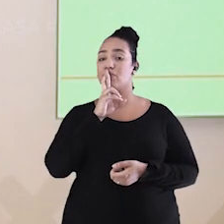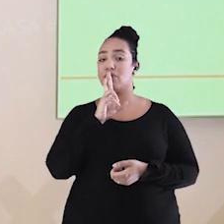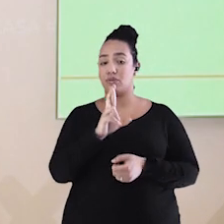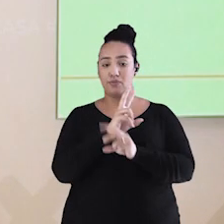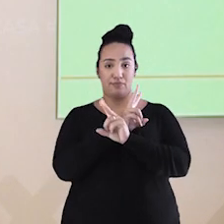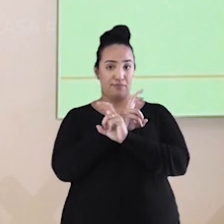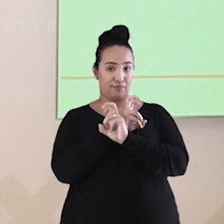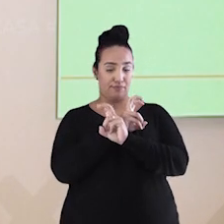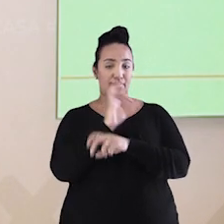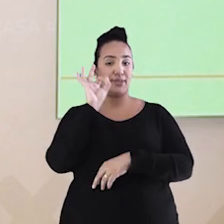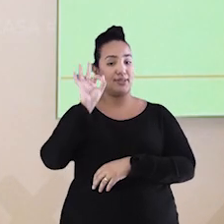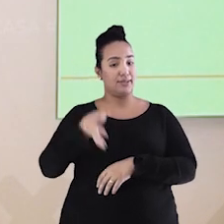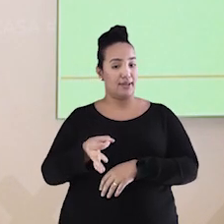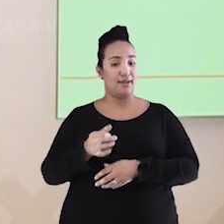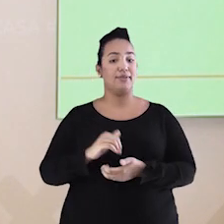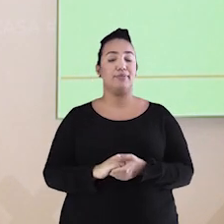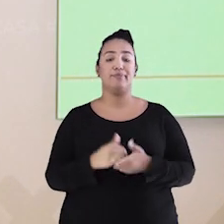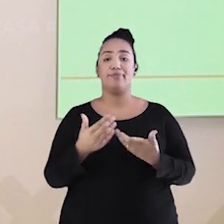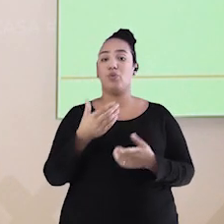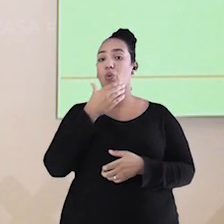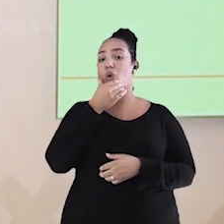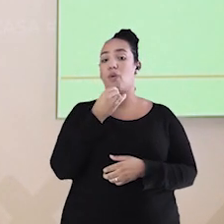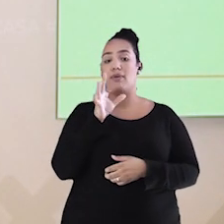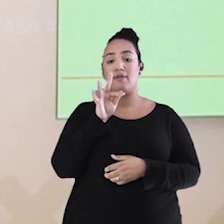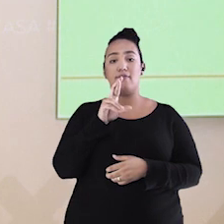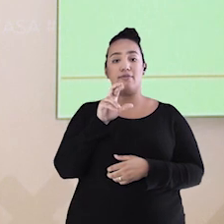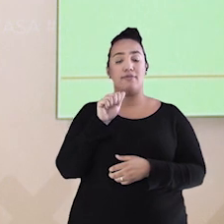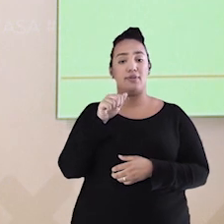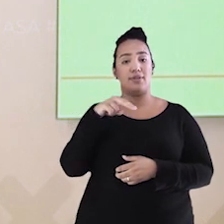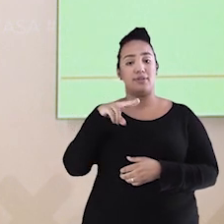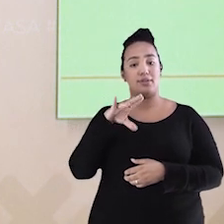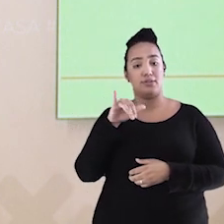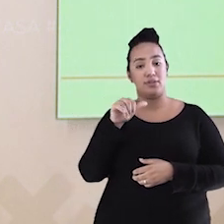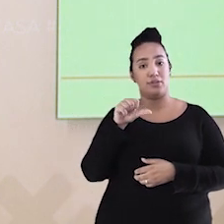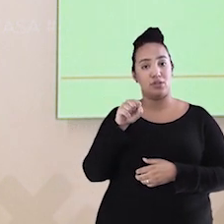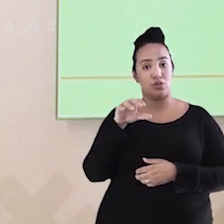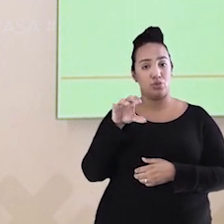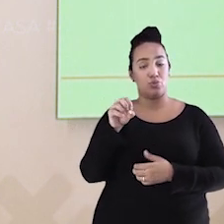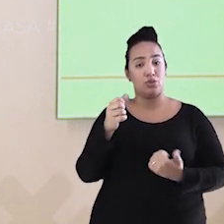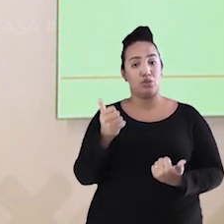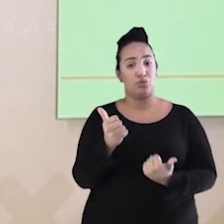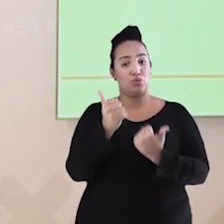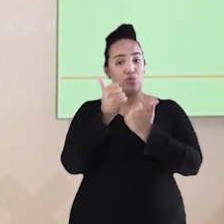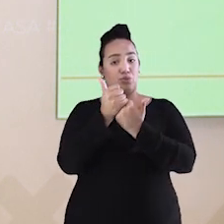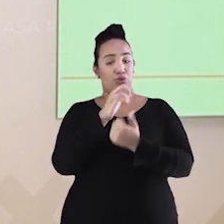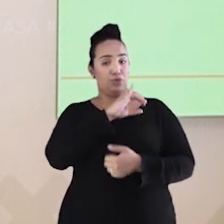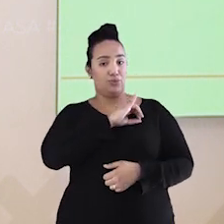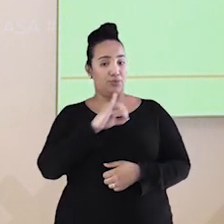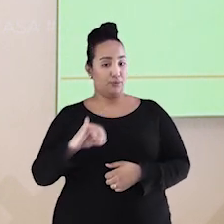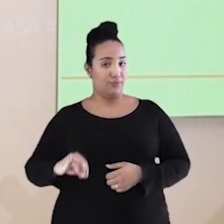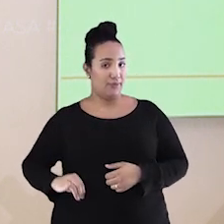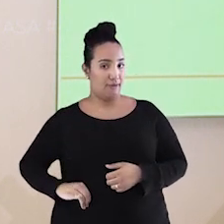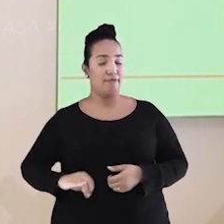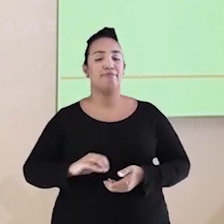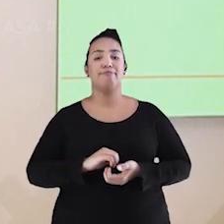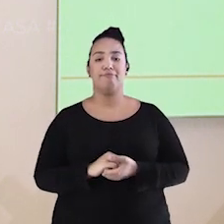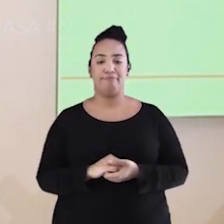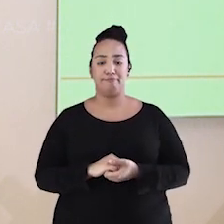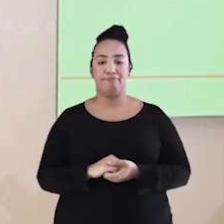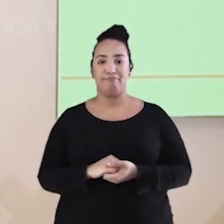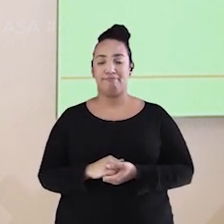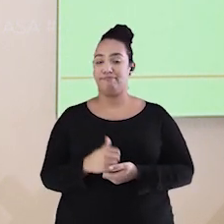Acertou quem disse austríaco. Francisco Ferdinando era um arquiduque e o próximo na linha de sucessão do